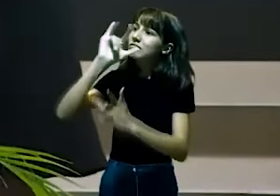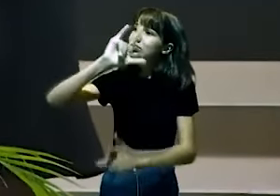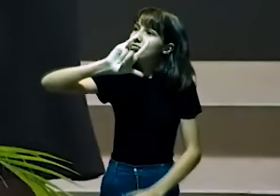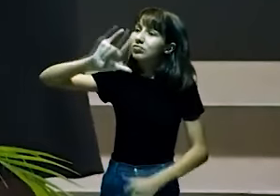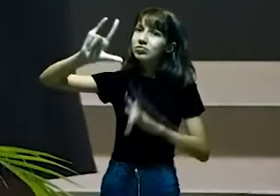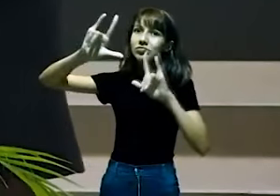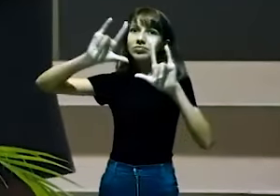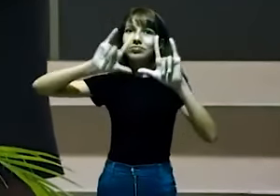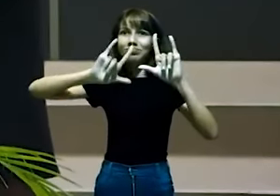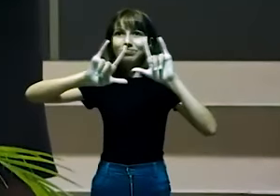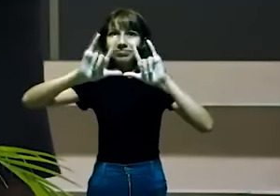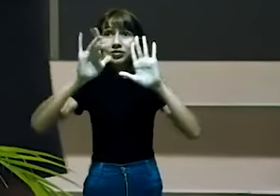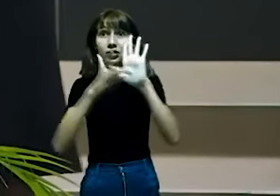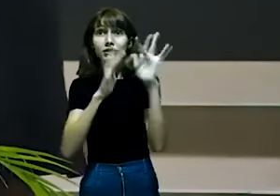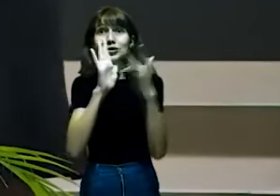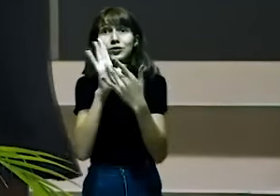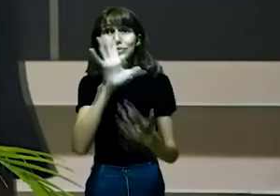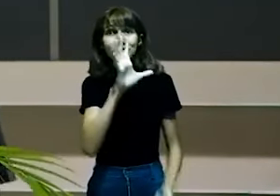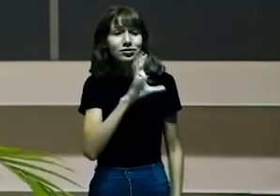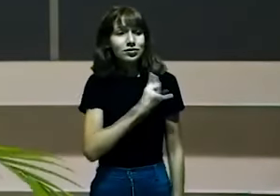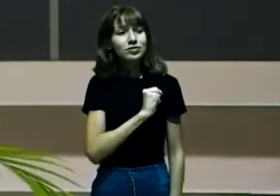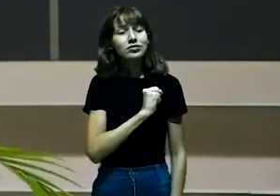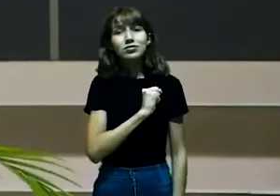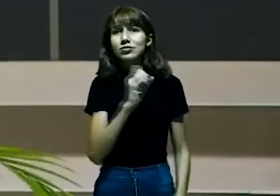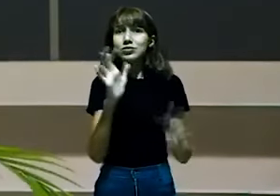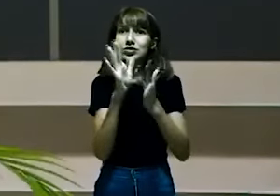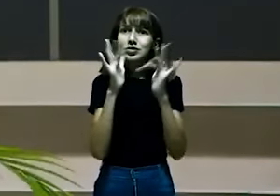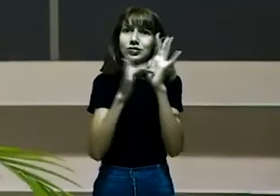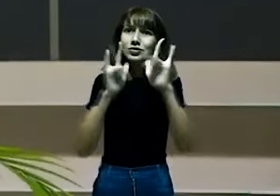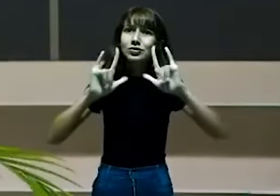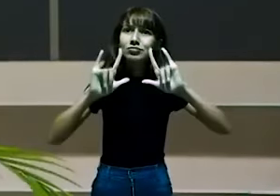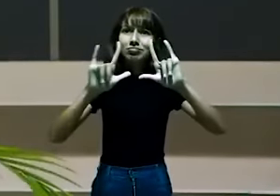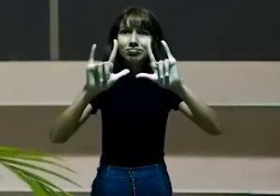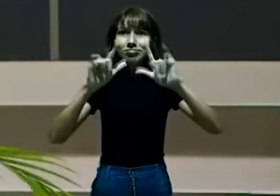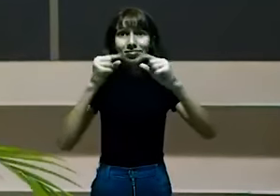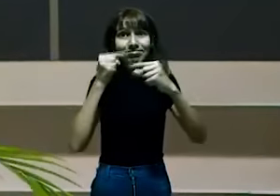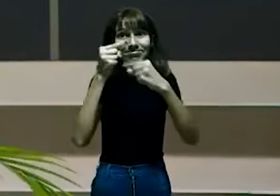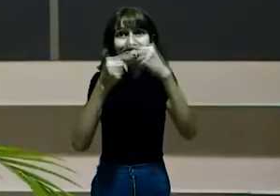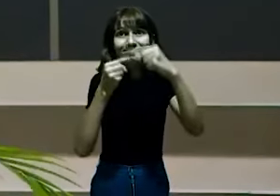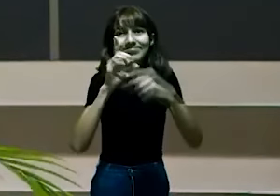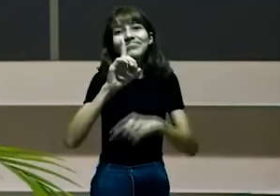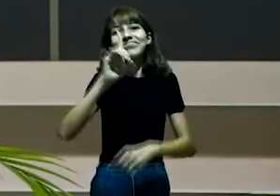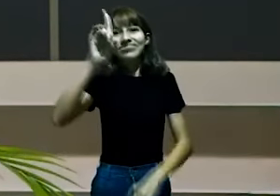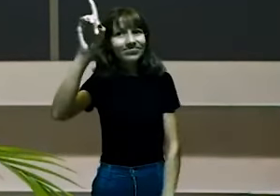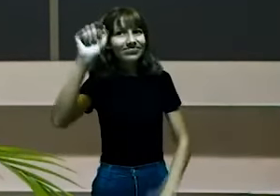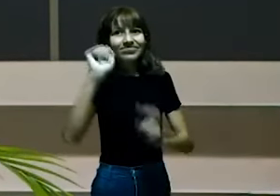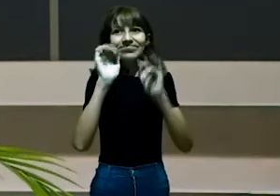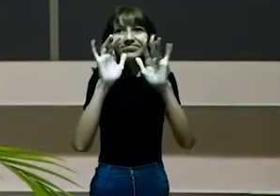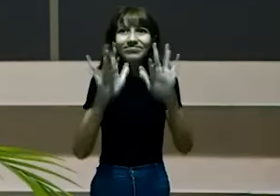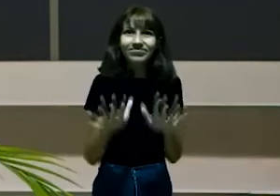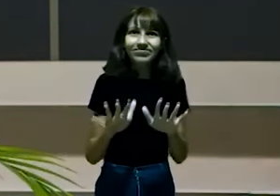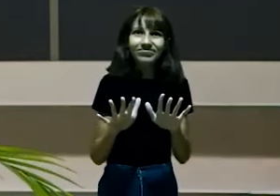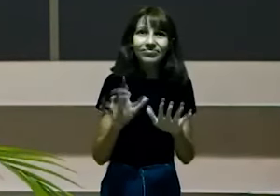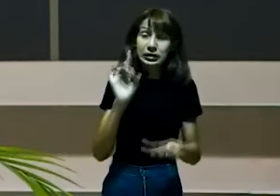amoa senhor eu te amo e do resto ele vai fazer ele só